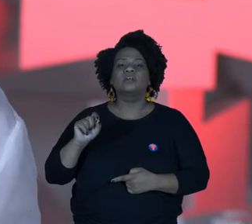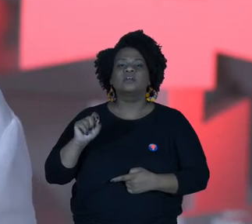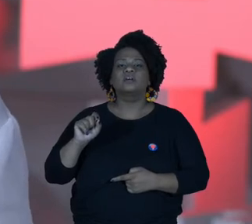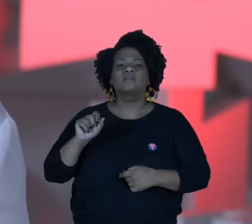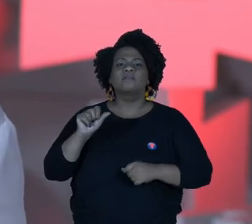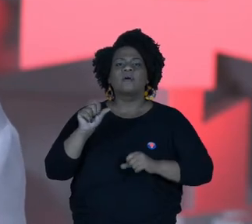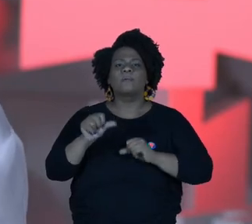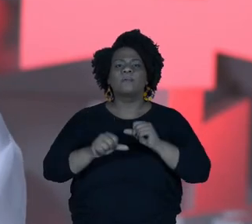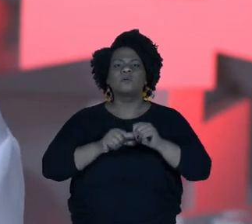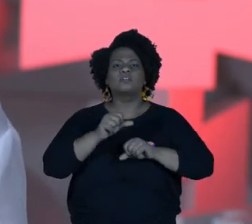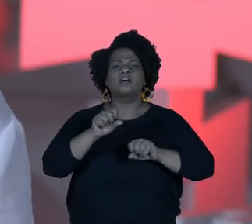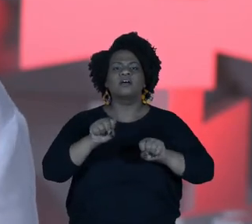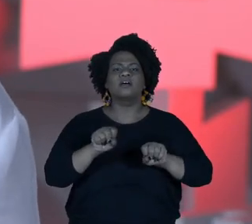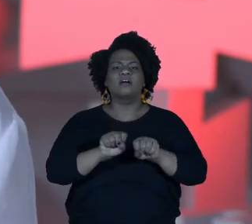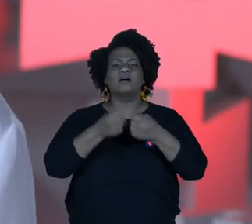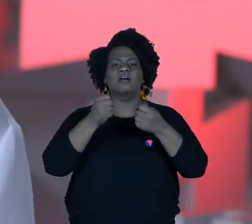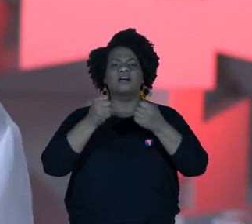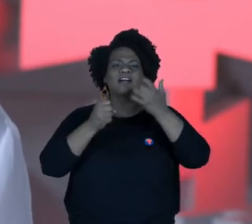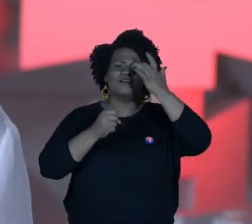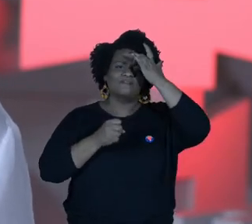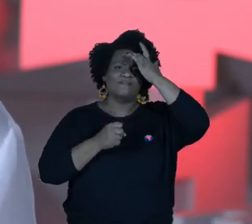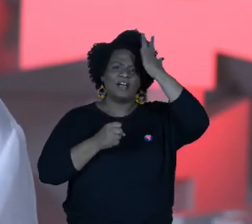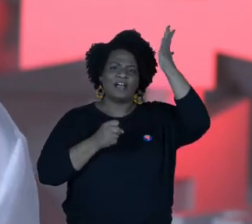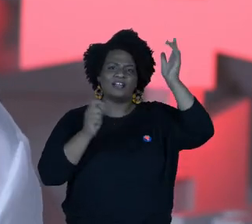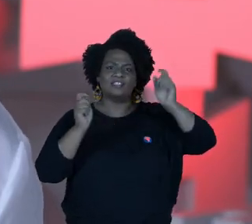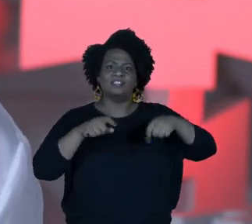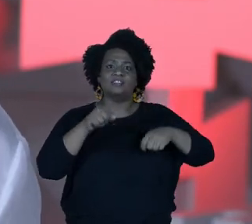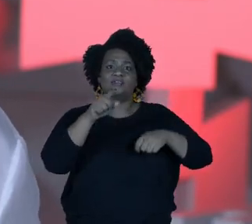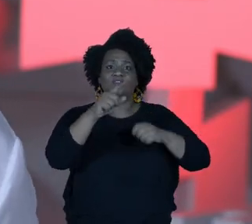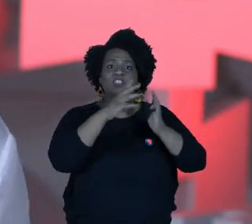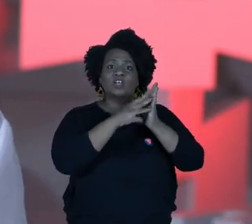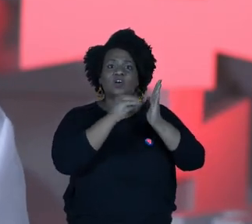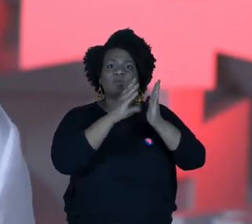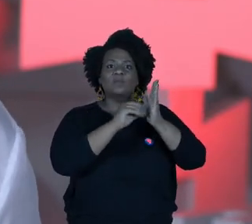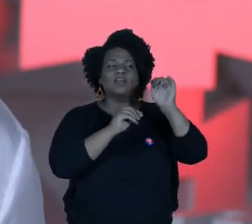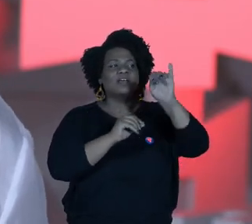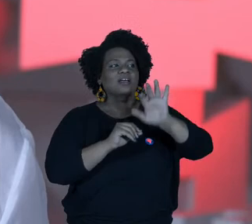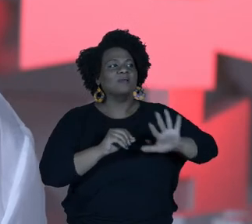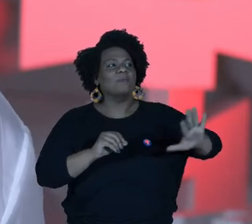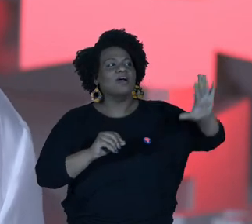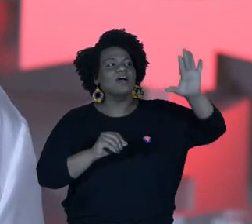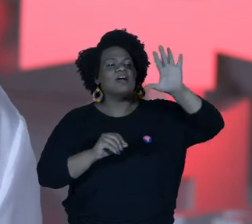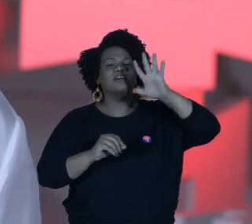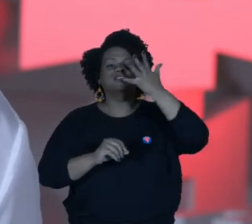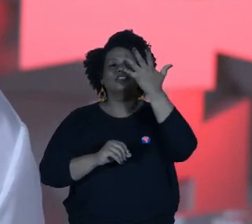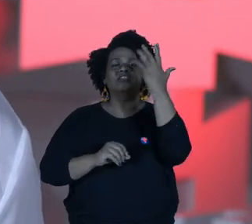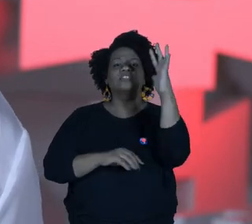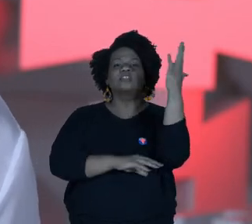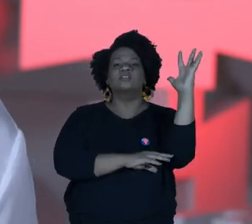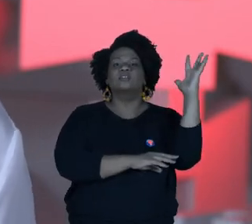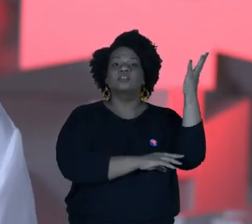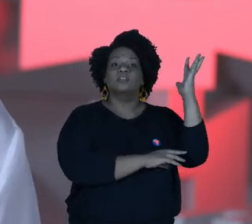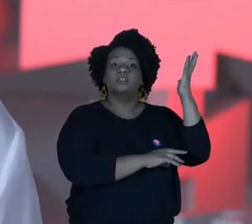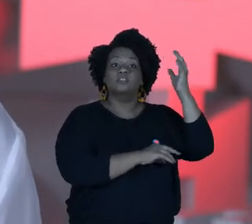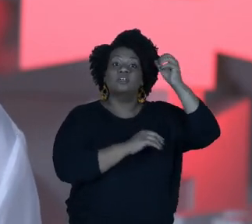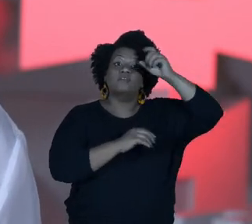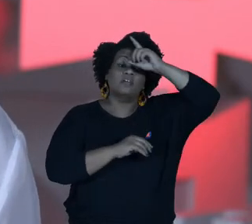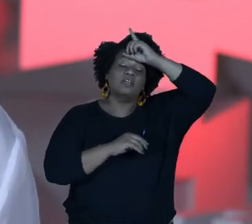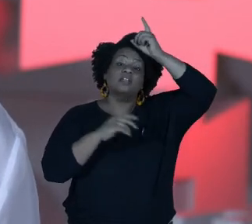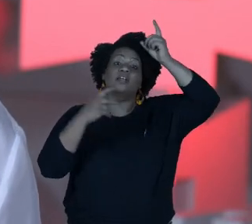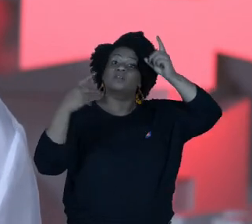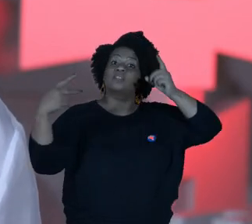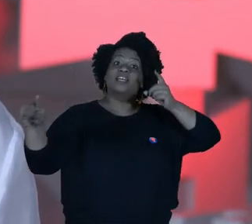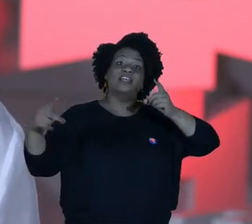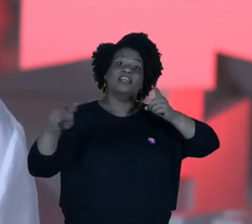romper com a facilidade de você copiar uma paisagem, uma natureza morta. Ele vai criar o seu próprio